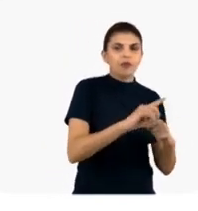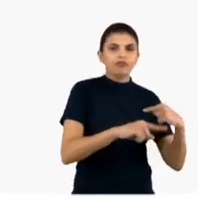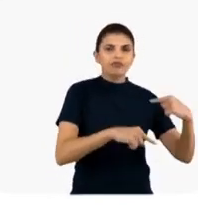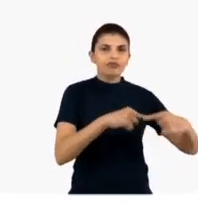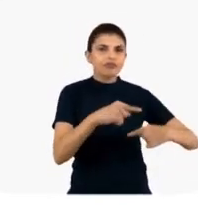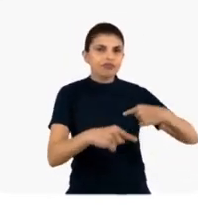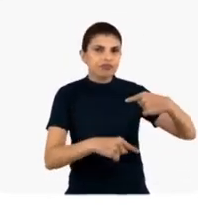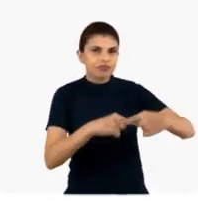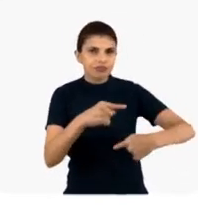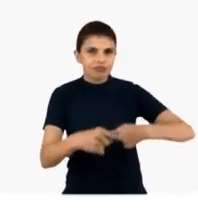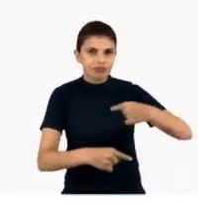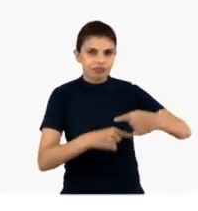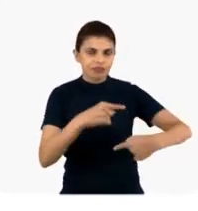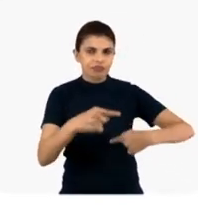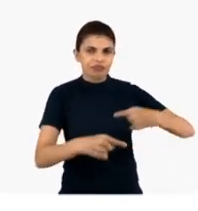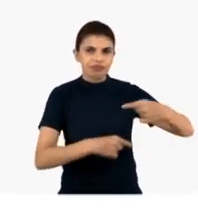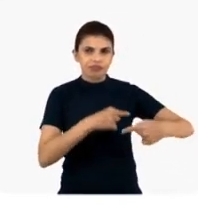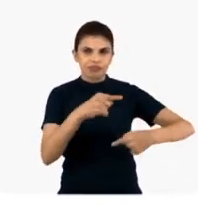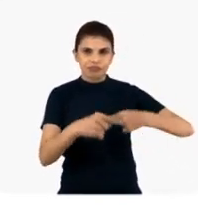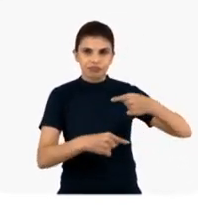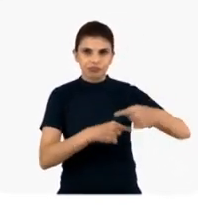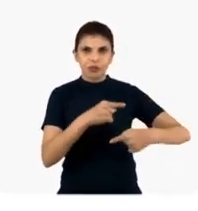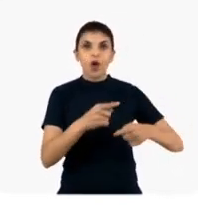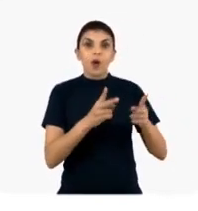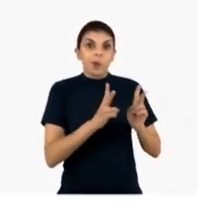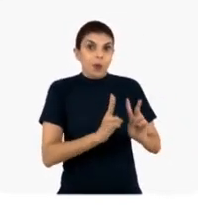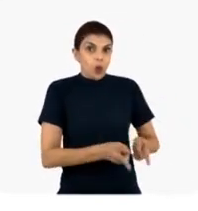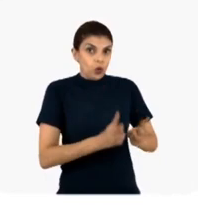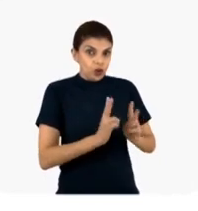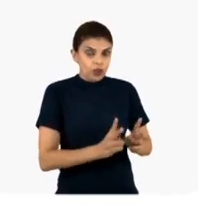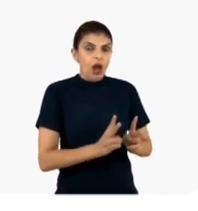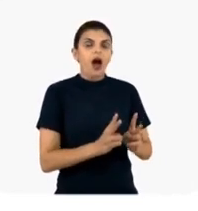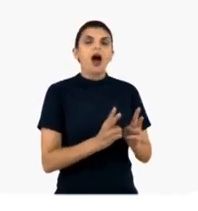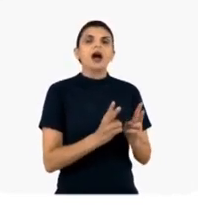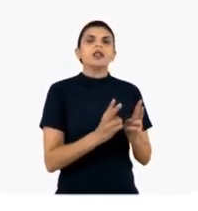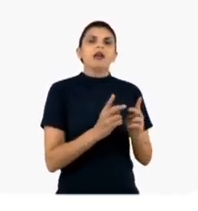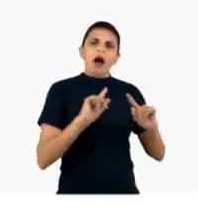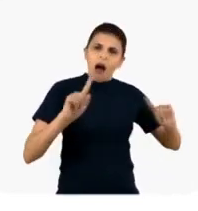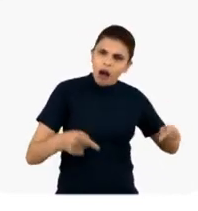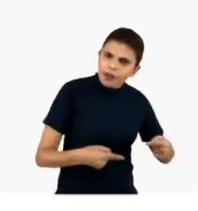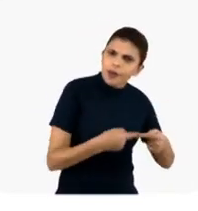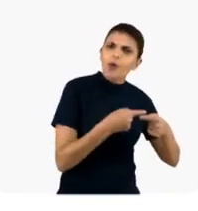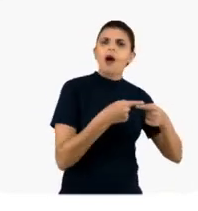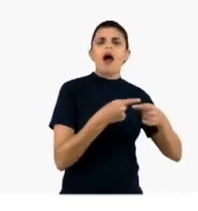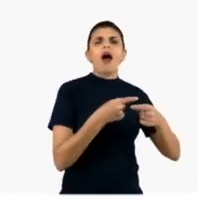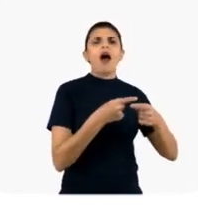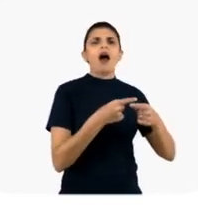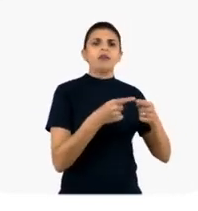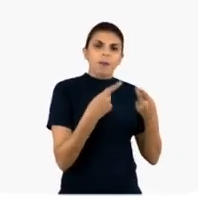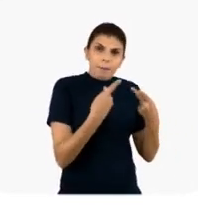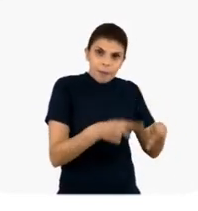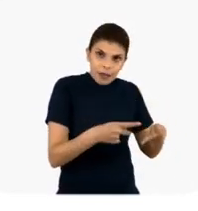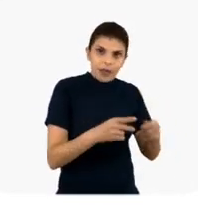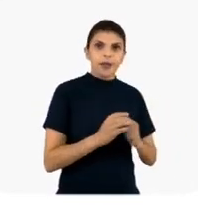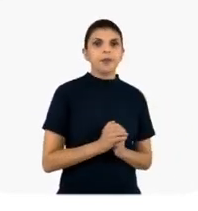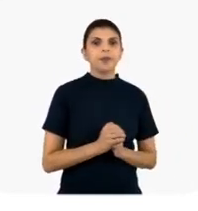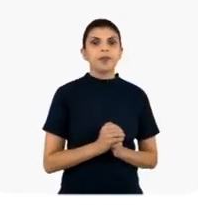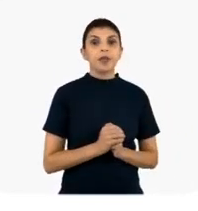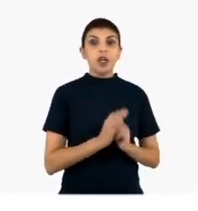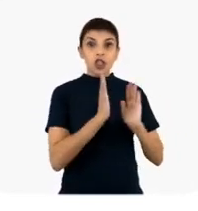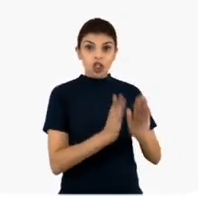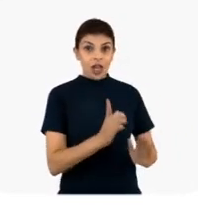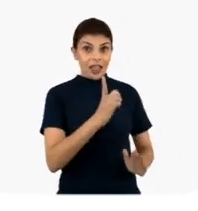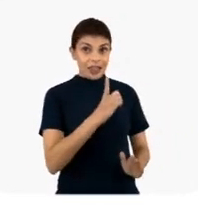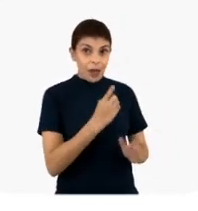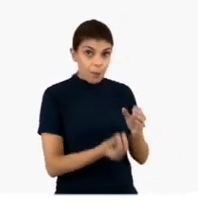multiplicar, para se manter no metabolismo constante, adequado e confortável para ele.